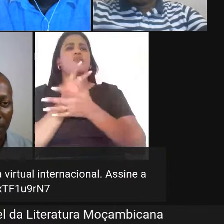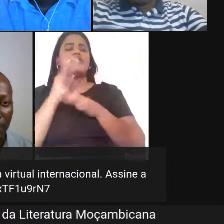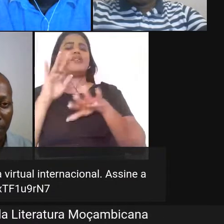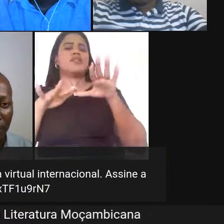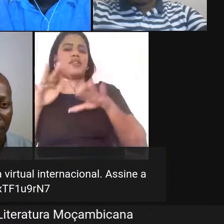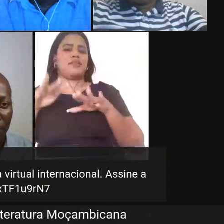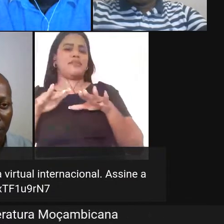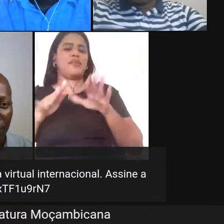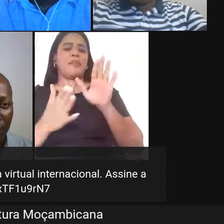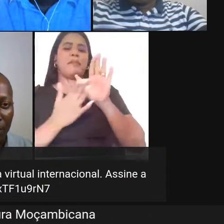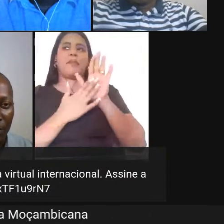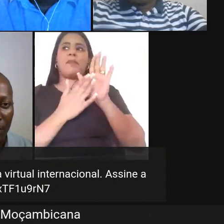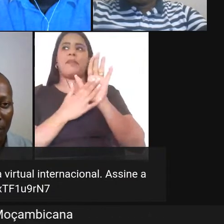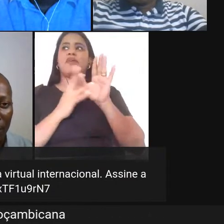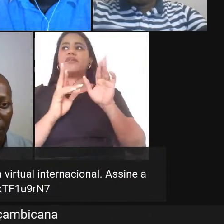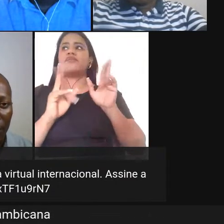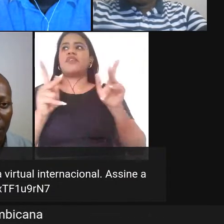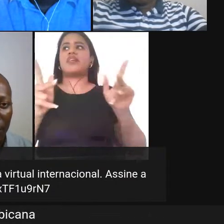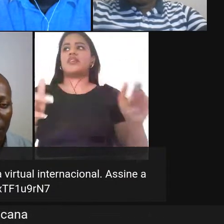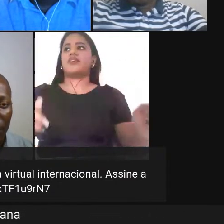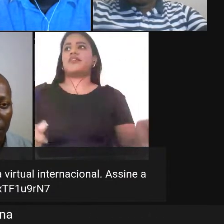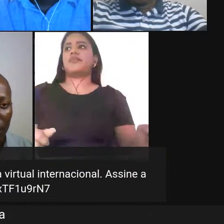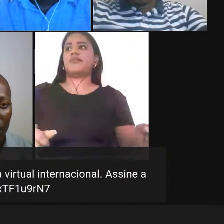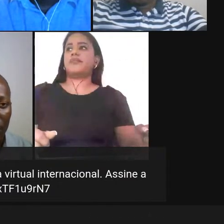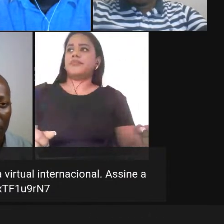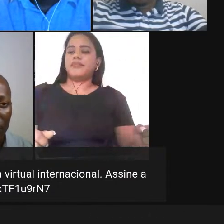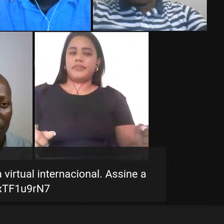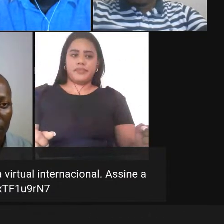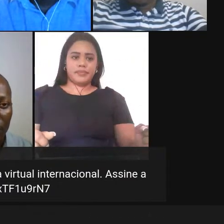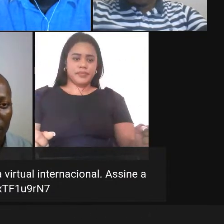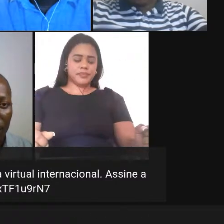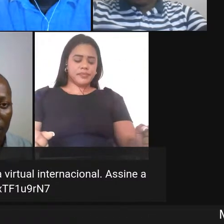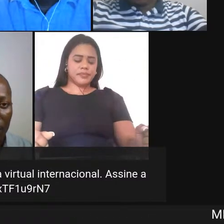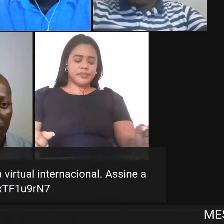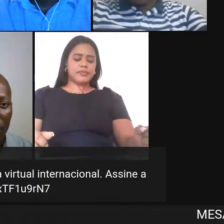Eliana. Não é aportar a política.